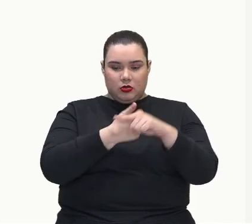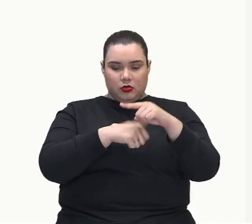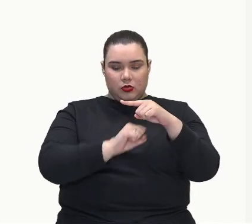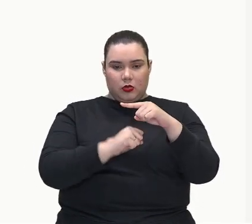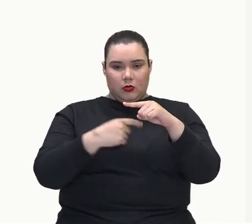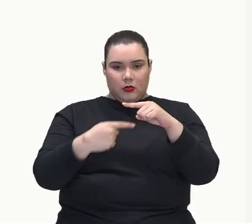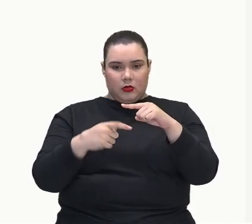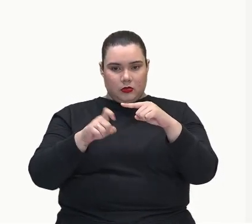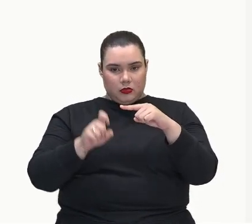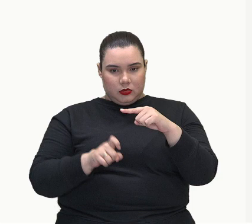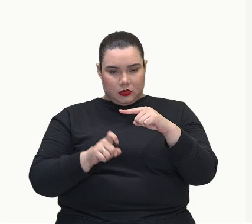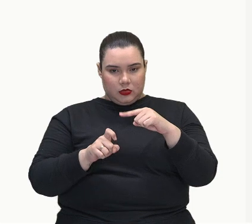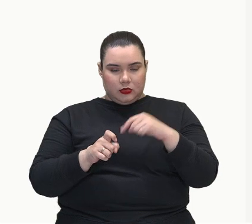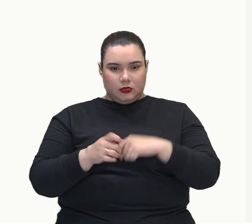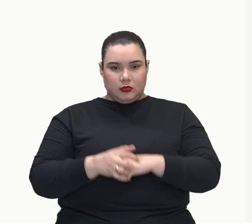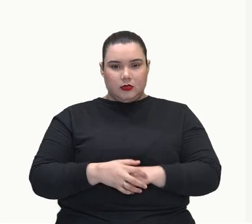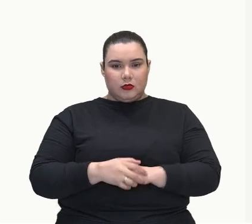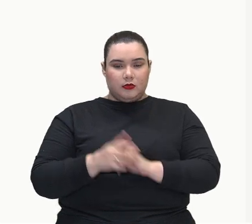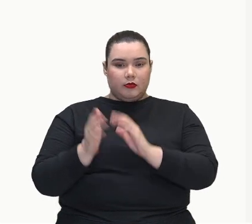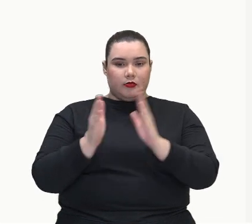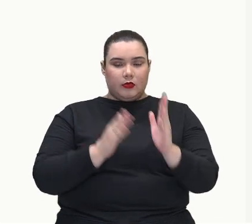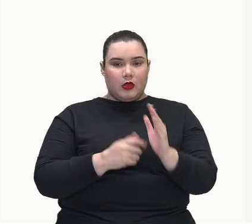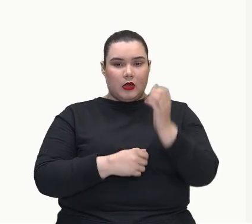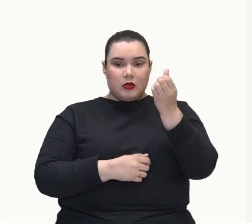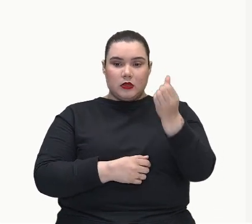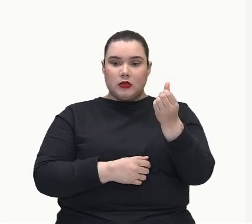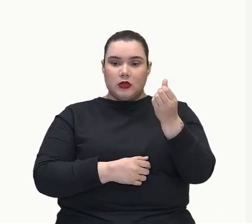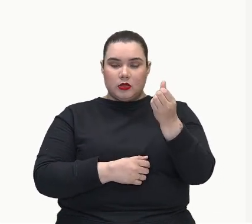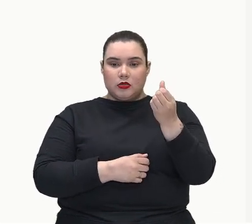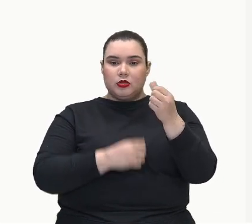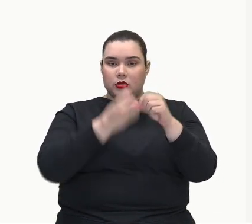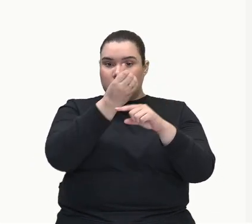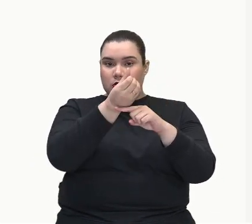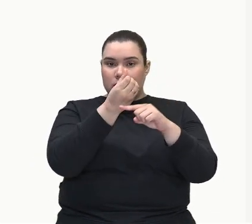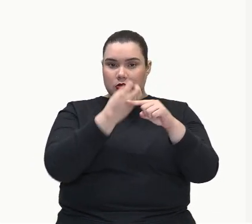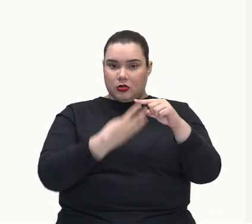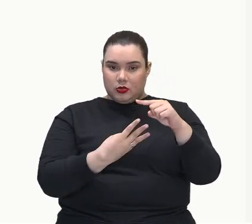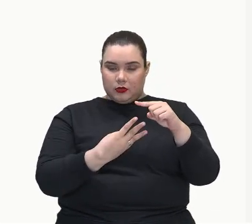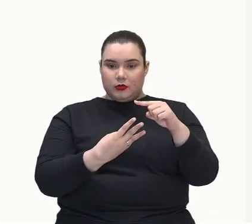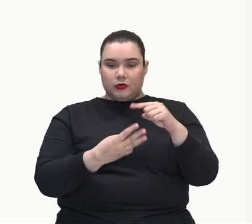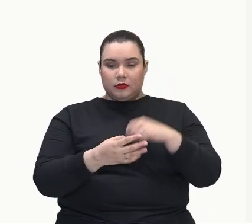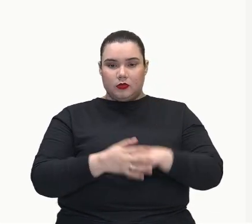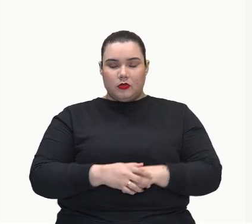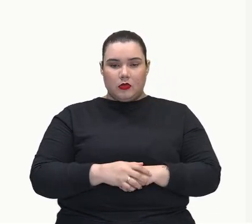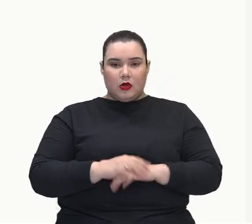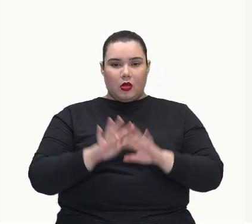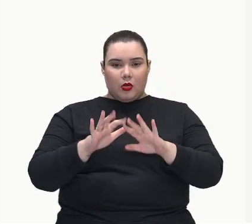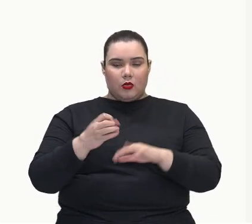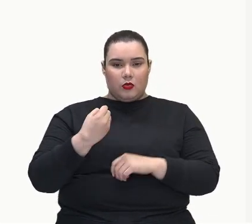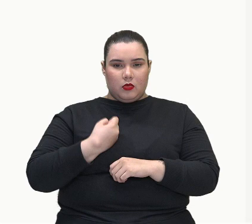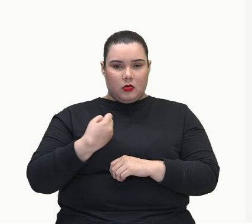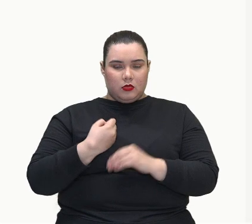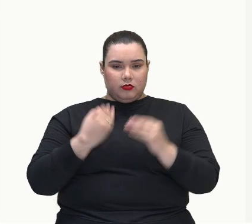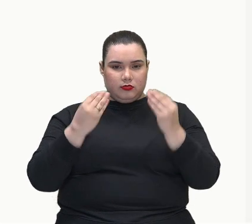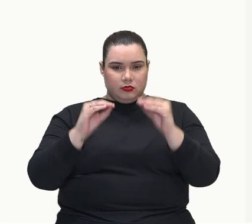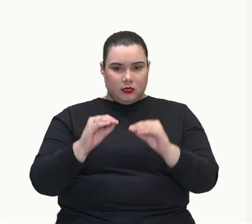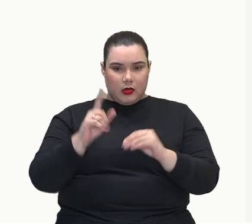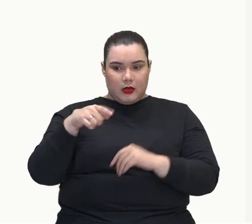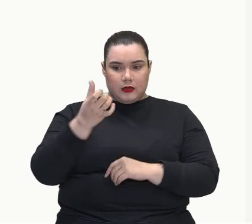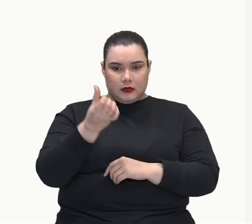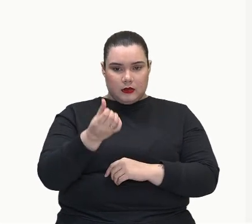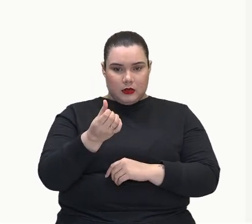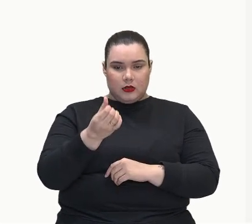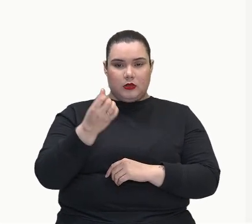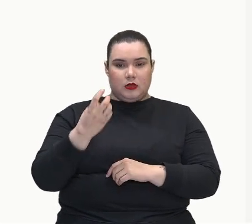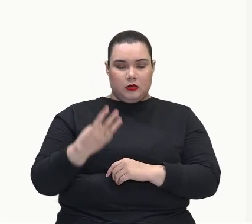x e 6 está para 3. Como os valores conhecidos são 6 e 3,